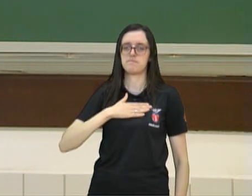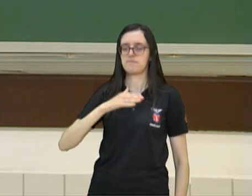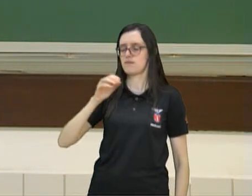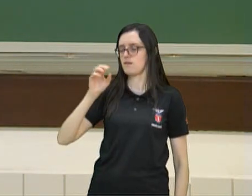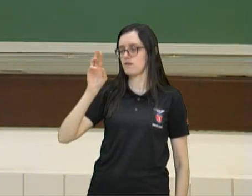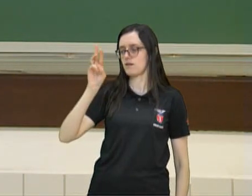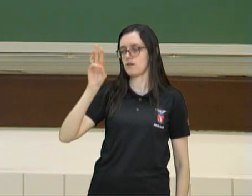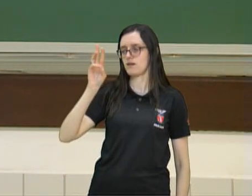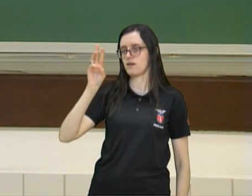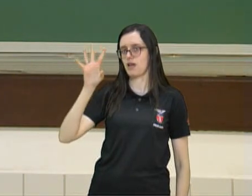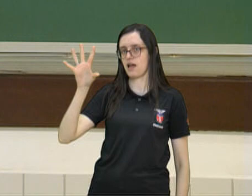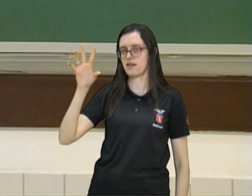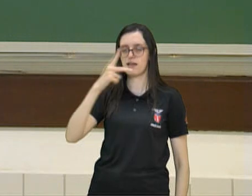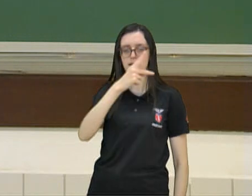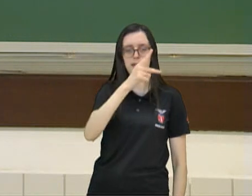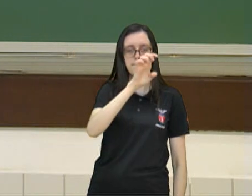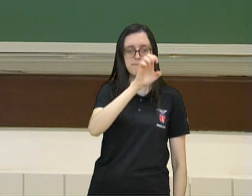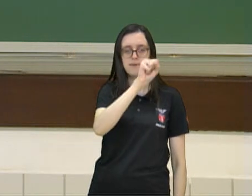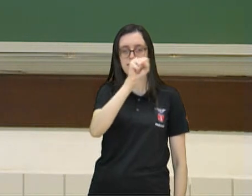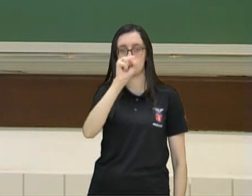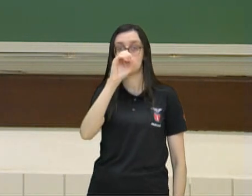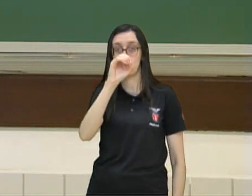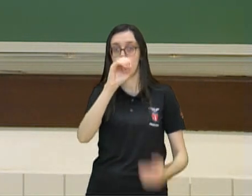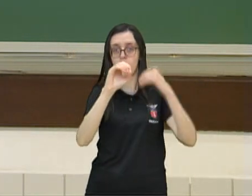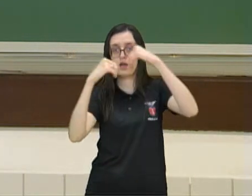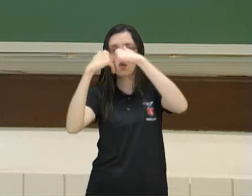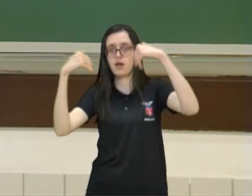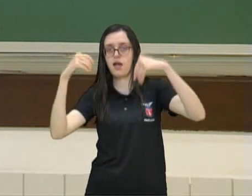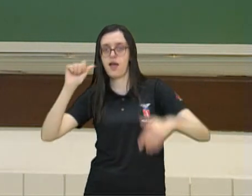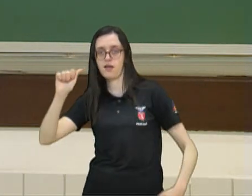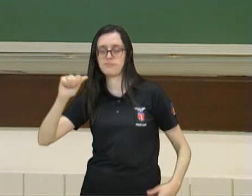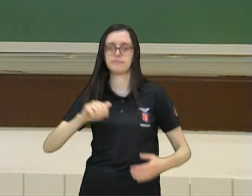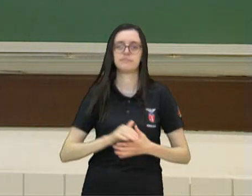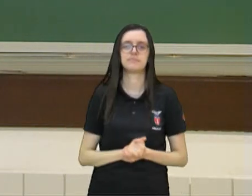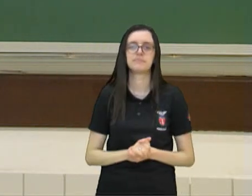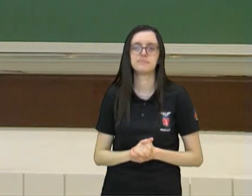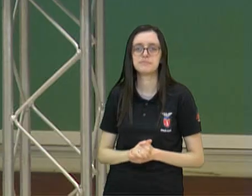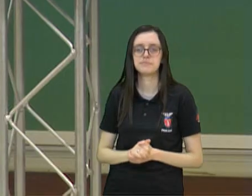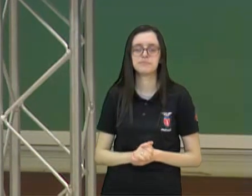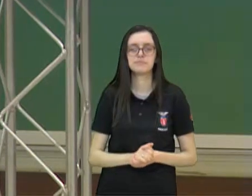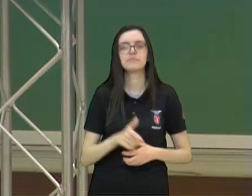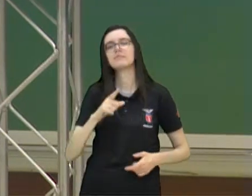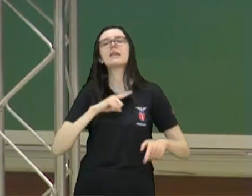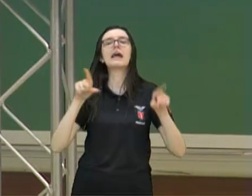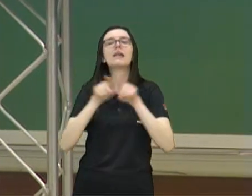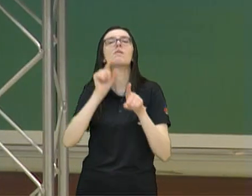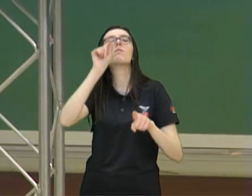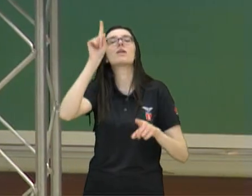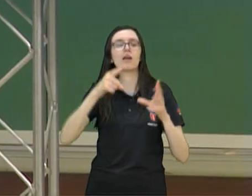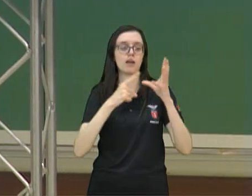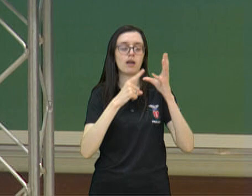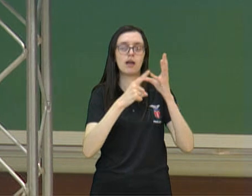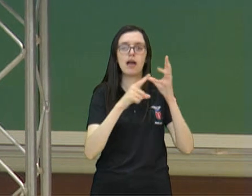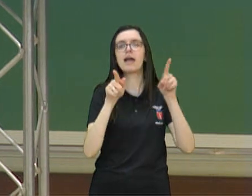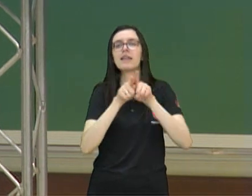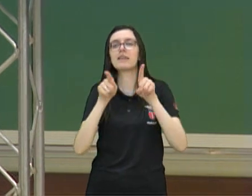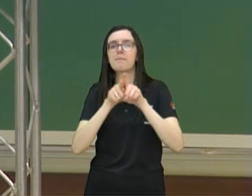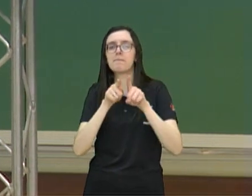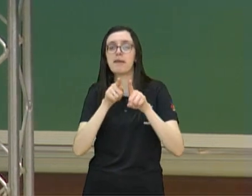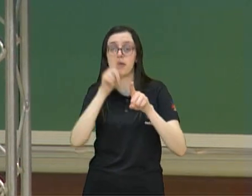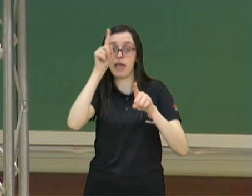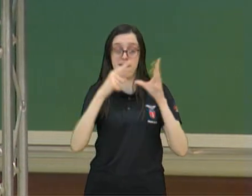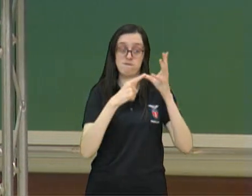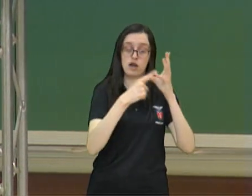se separa do a. E depois eu tenho o encontro vocálico, a semivogal. Lembra que eu falei?